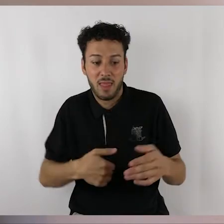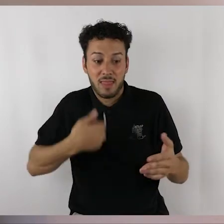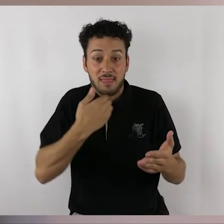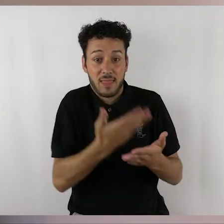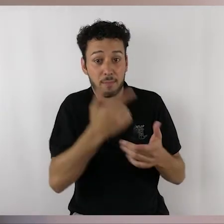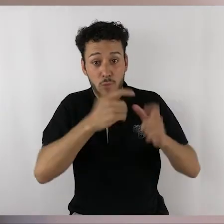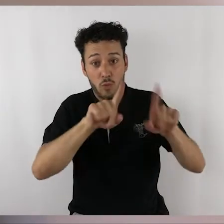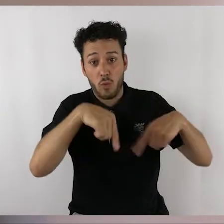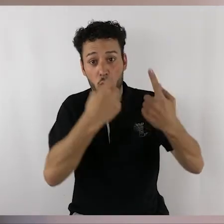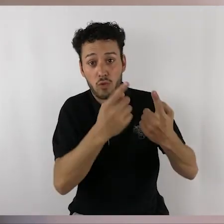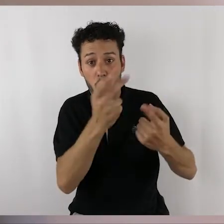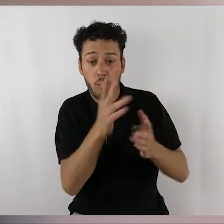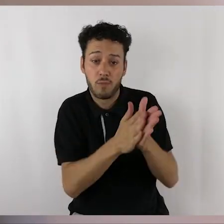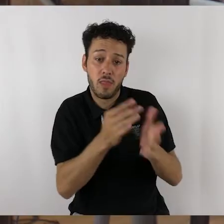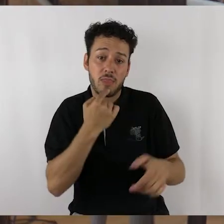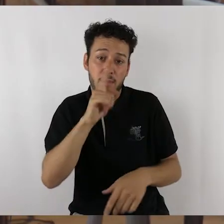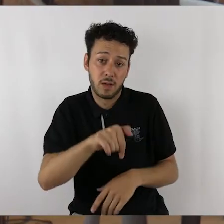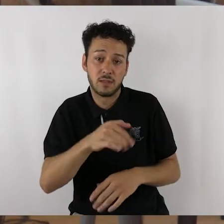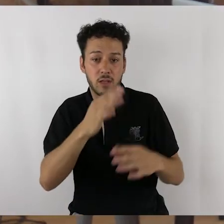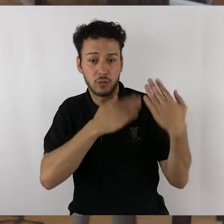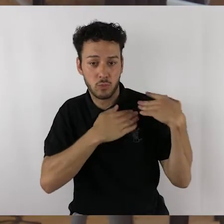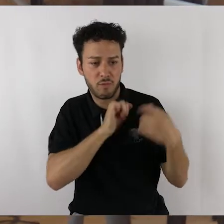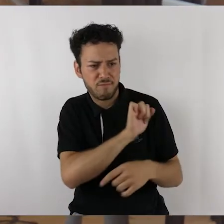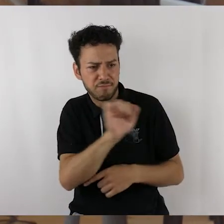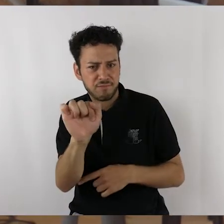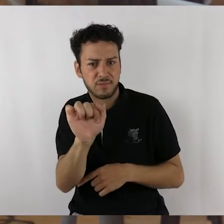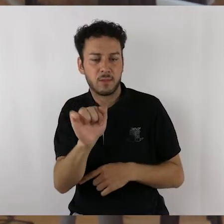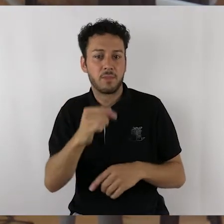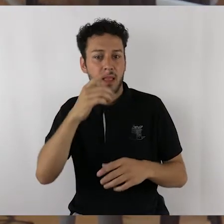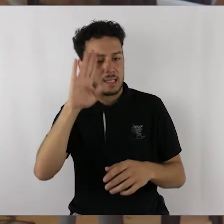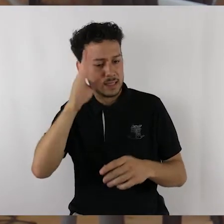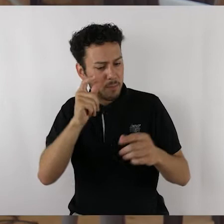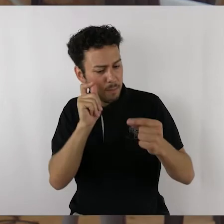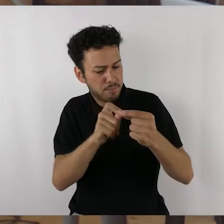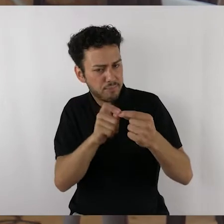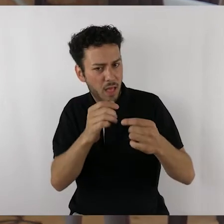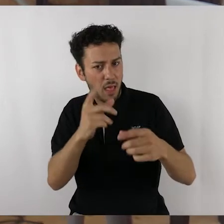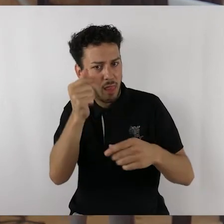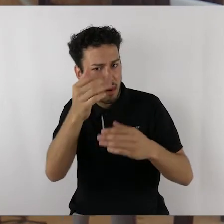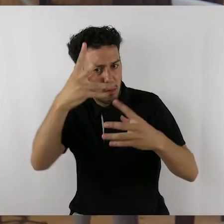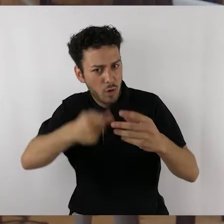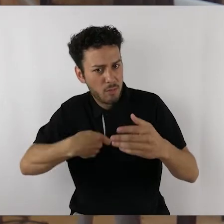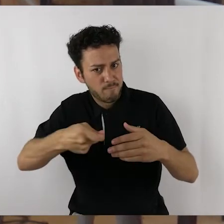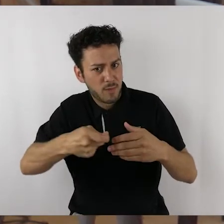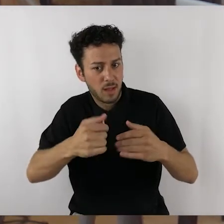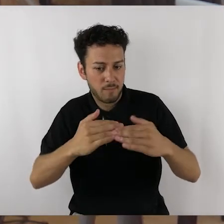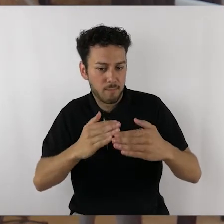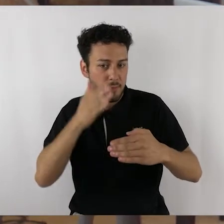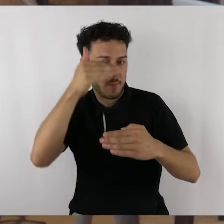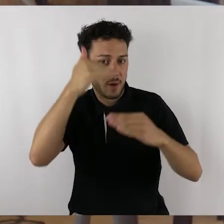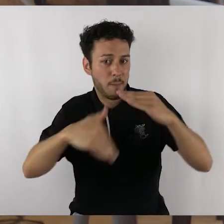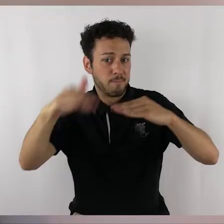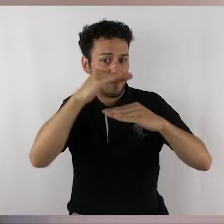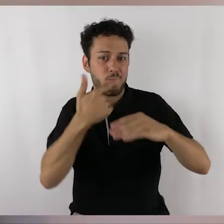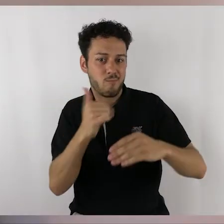dou reciclo forma responsável muito importante Defina um orçamento e não ultrapasse uma forma muito